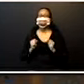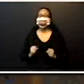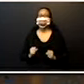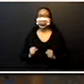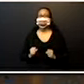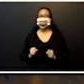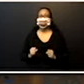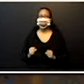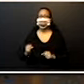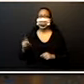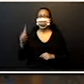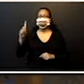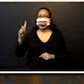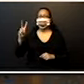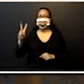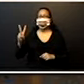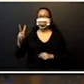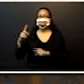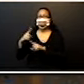12 vezes 100